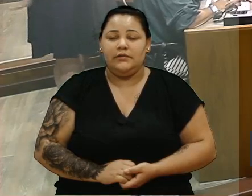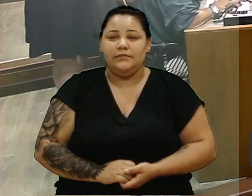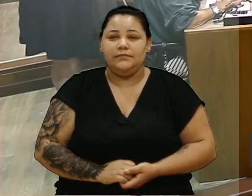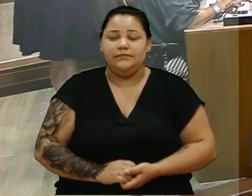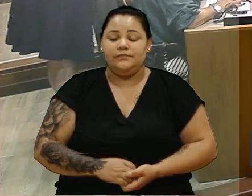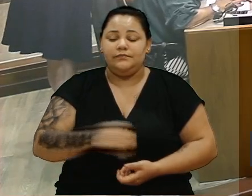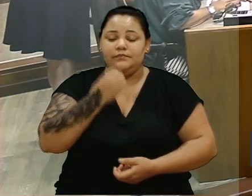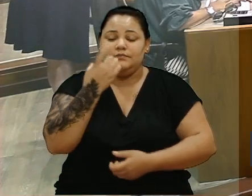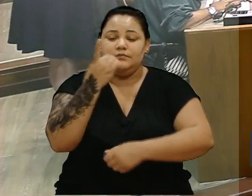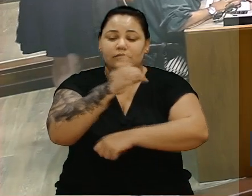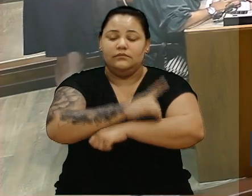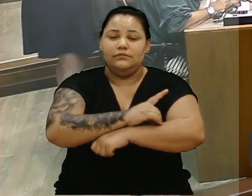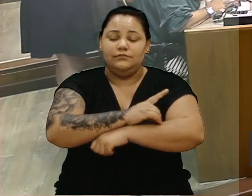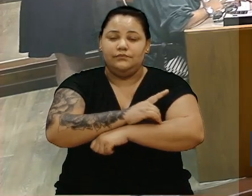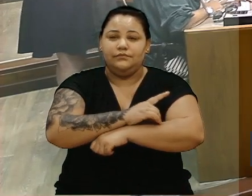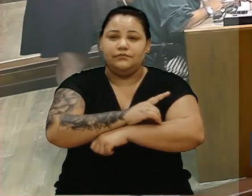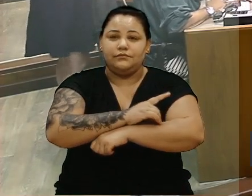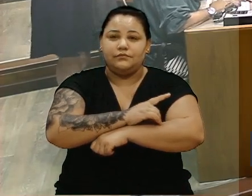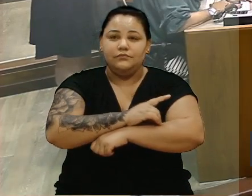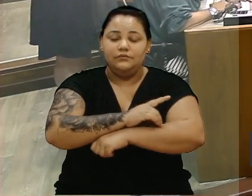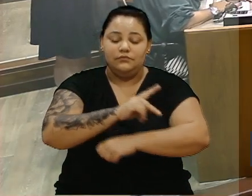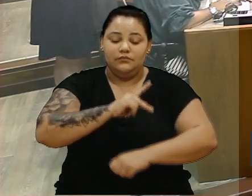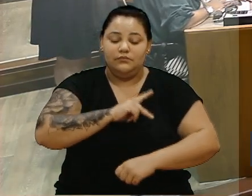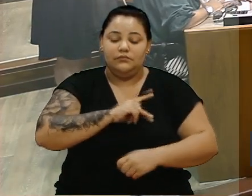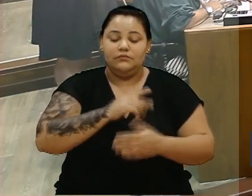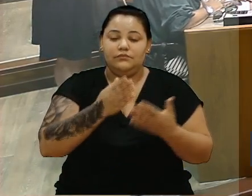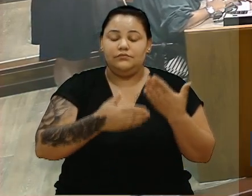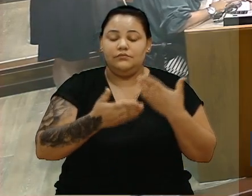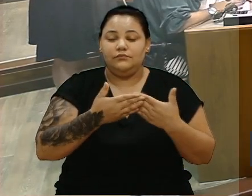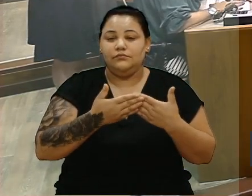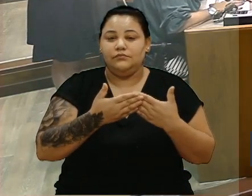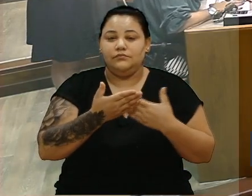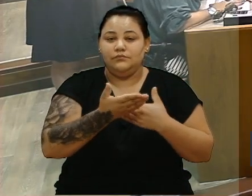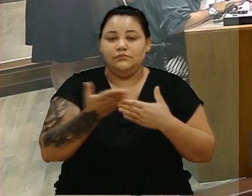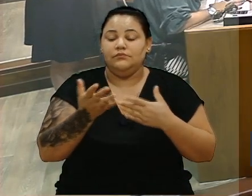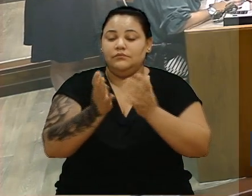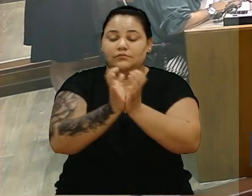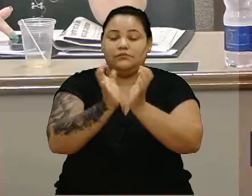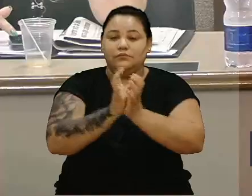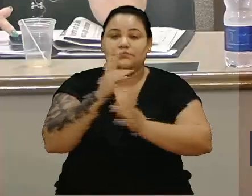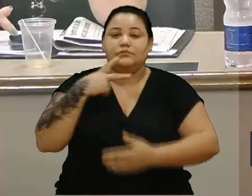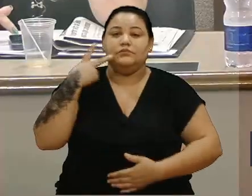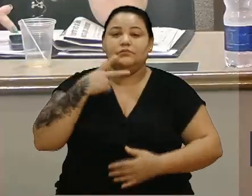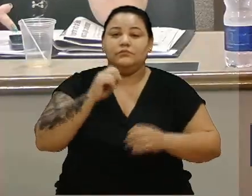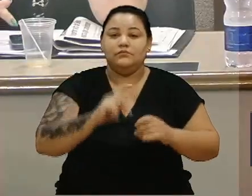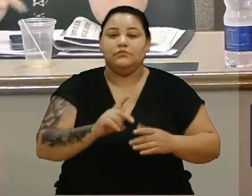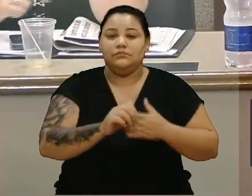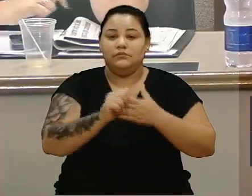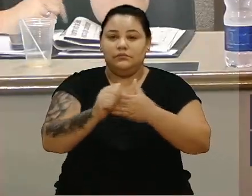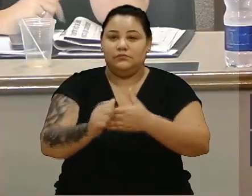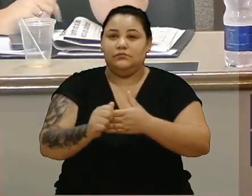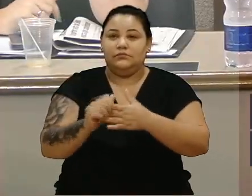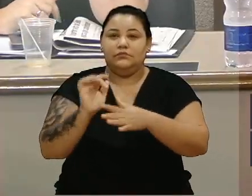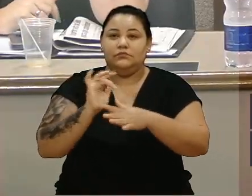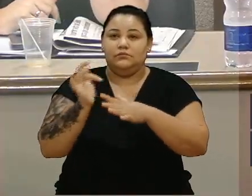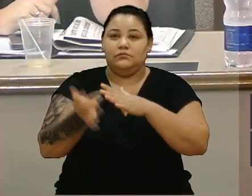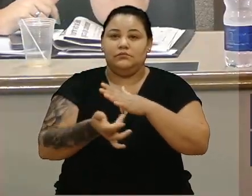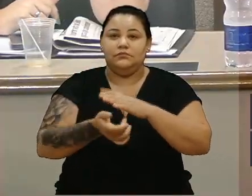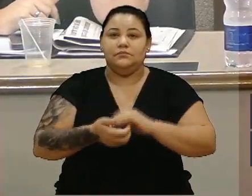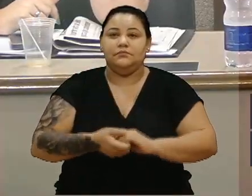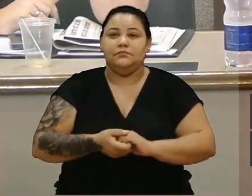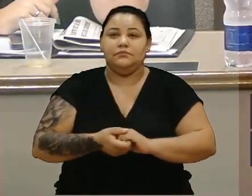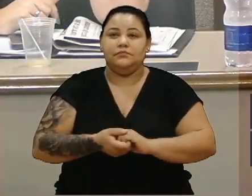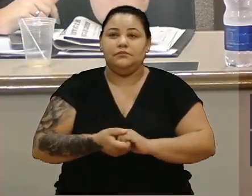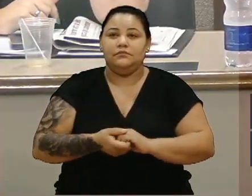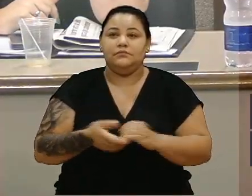Bom dia, senhora presidente, nobres colegas vereadores, a quem nos assiste nas redes sociais. Então, hoje eu quero